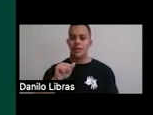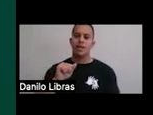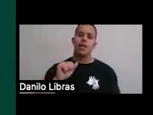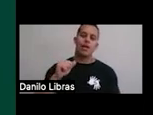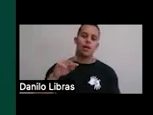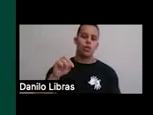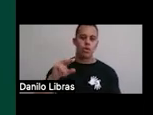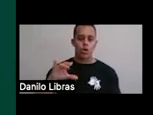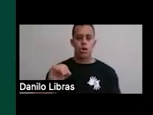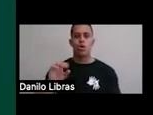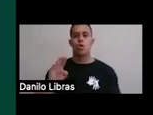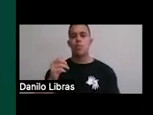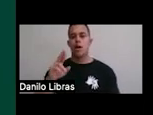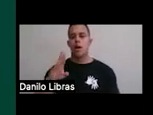Bárbara,